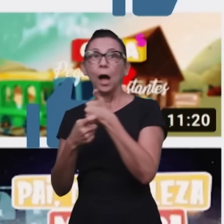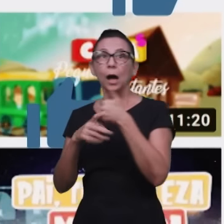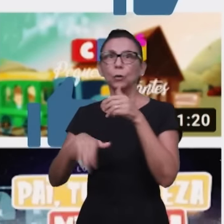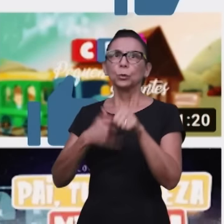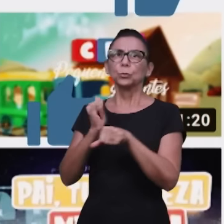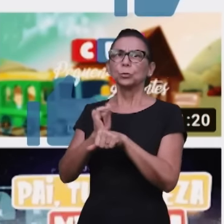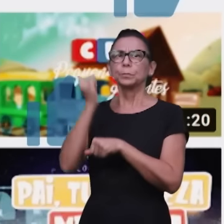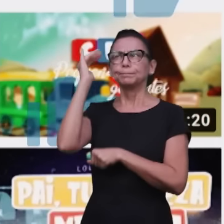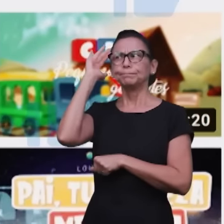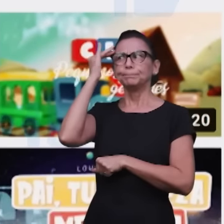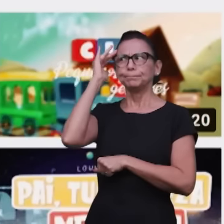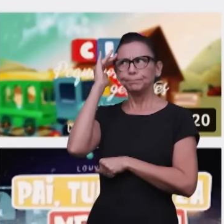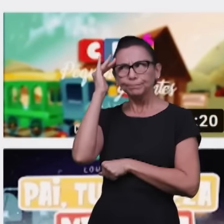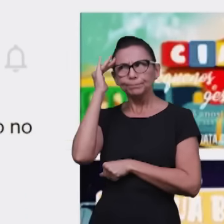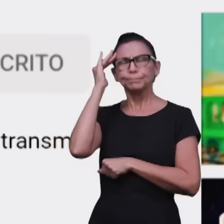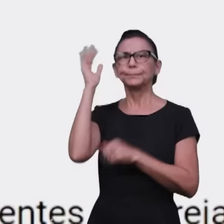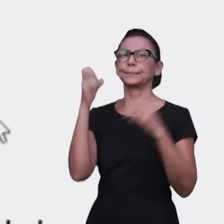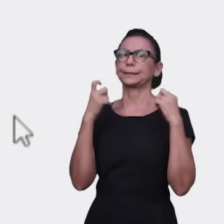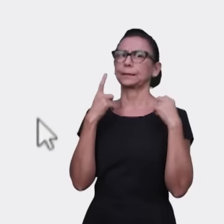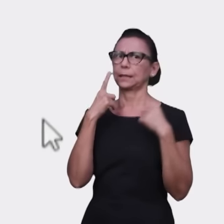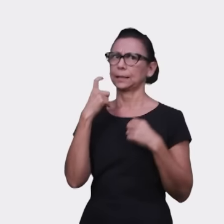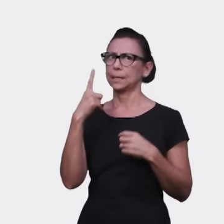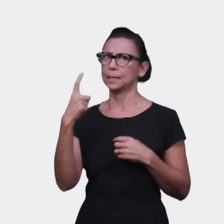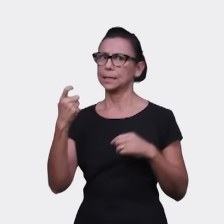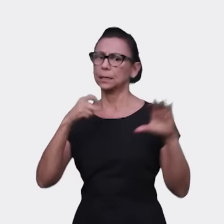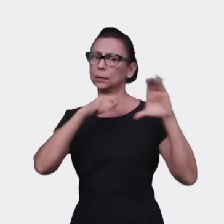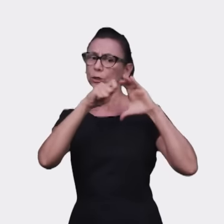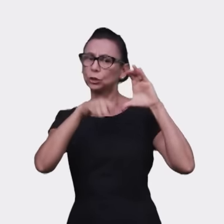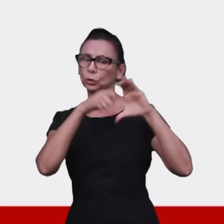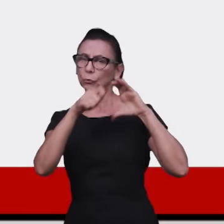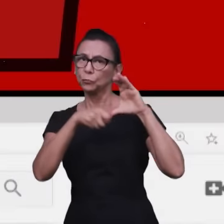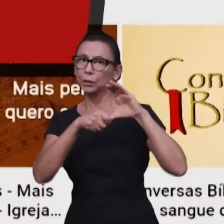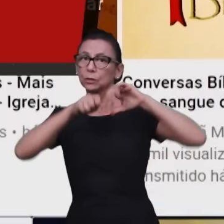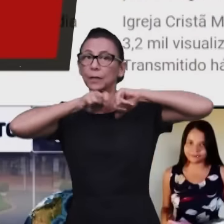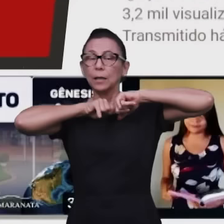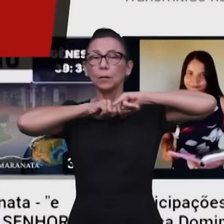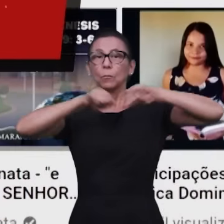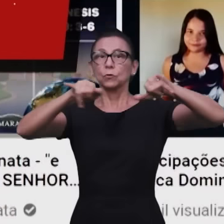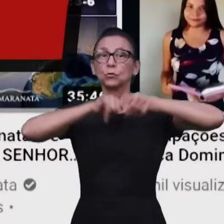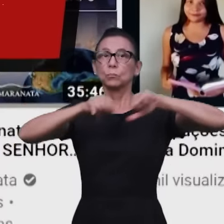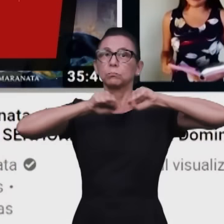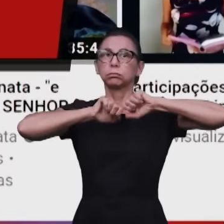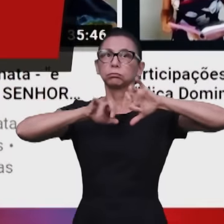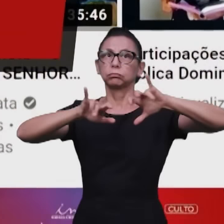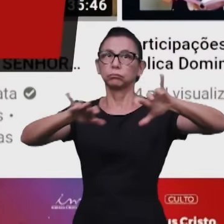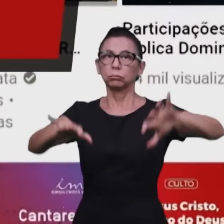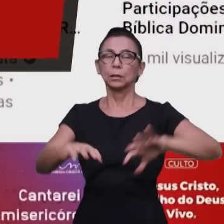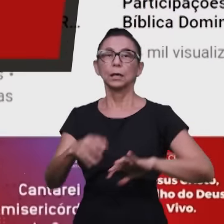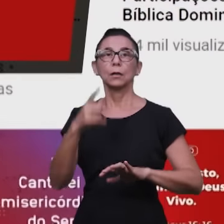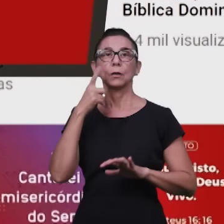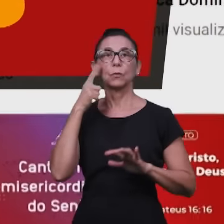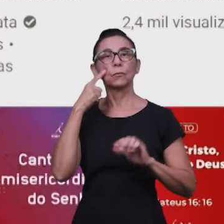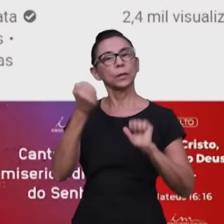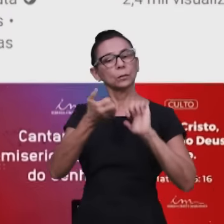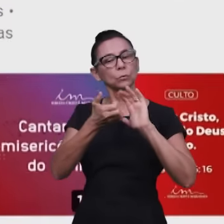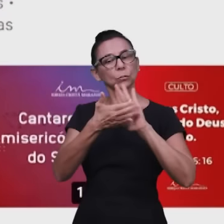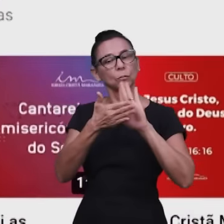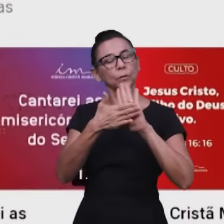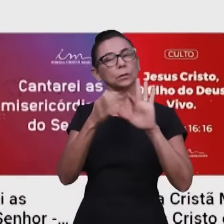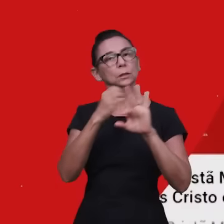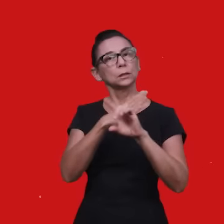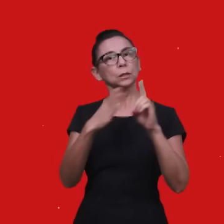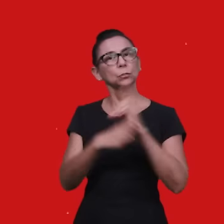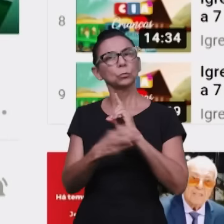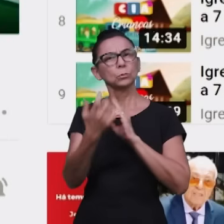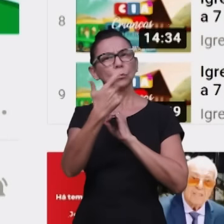vai interessar a mais pessoas e mais pessoas vão conhecer as mensagens, louvores e outros conteúdos que estão no canal.